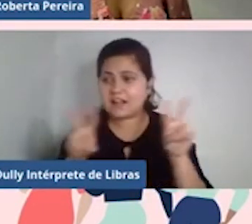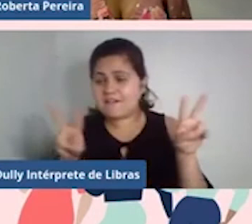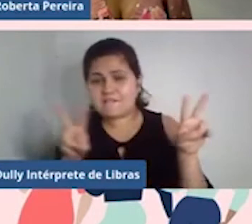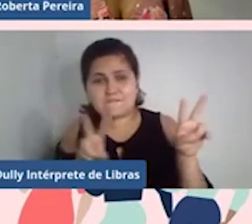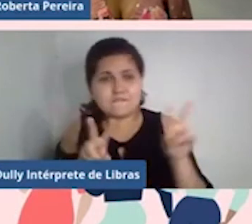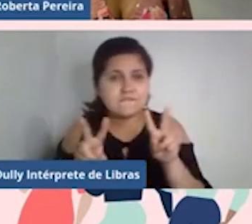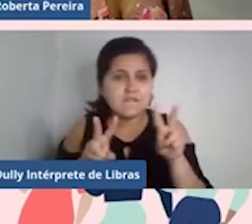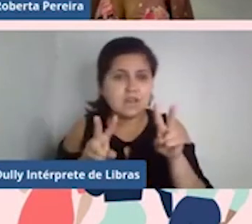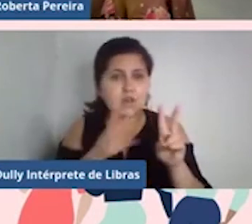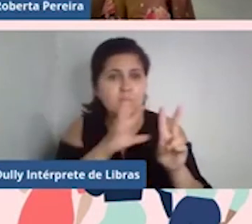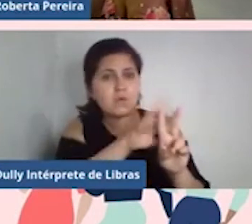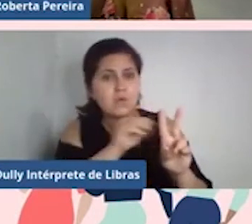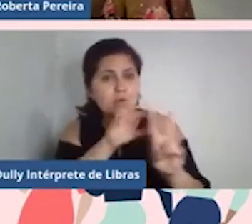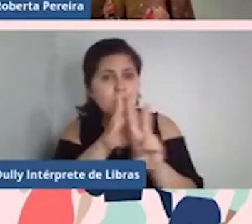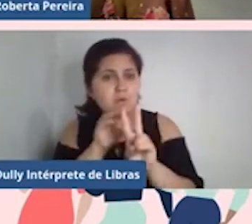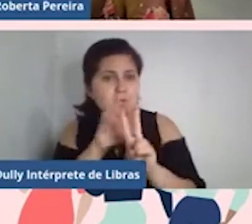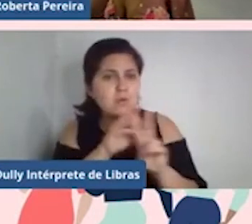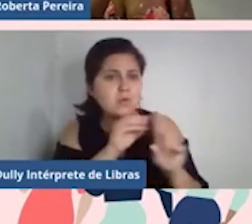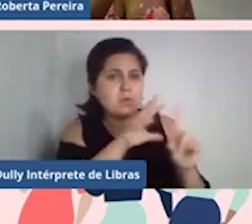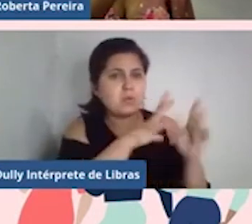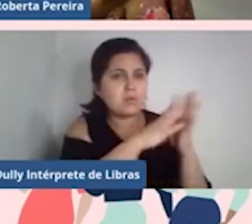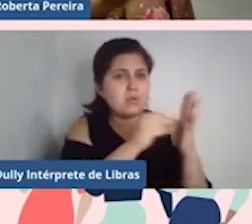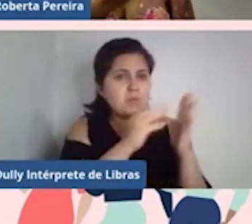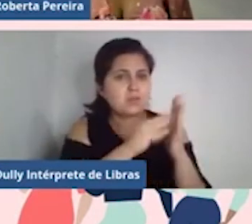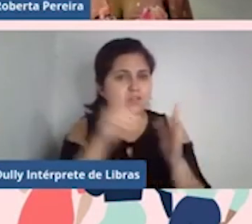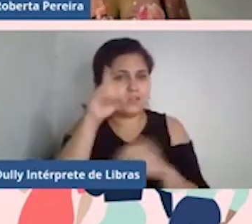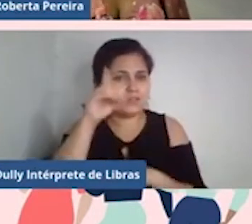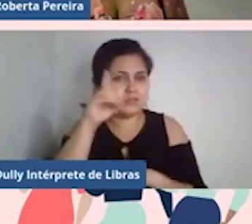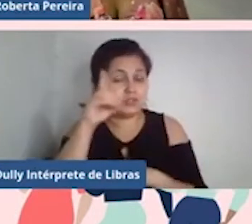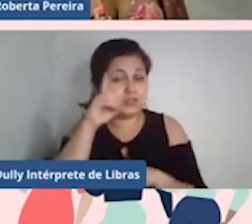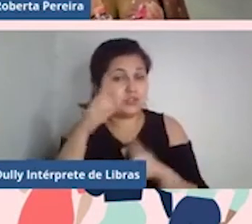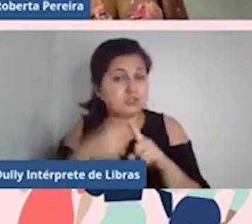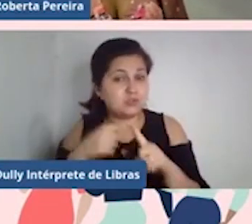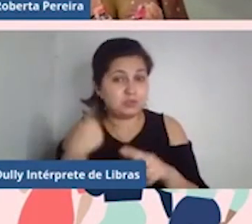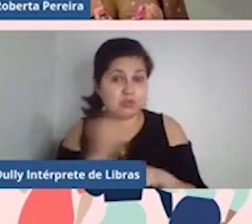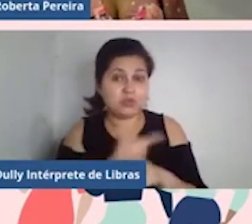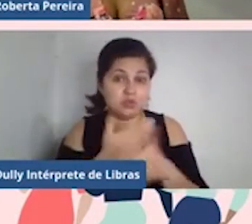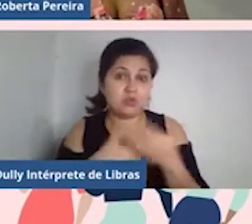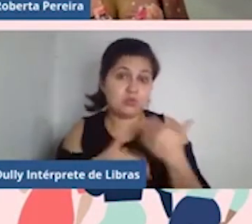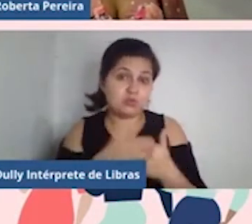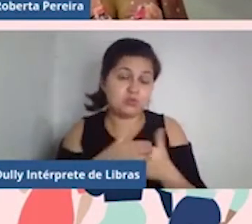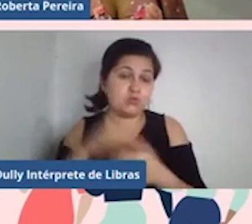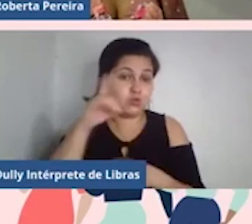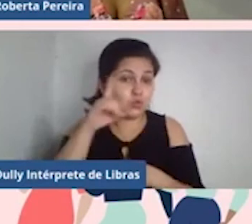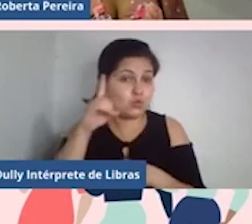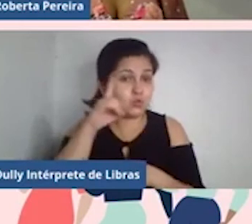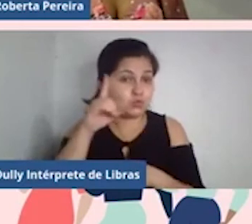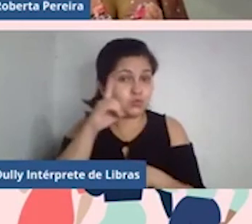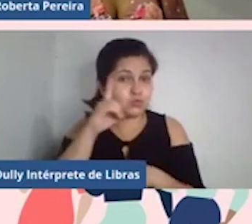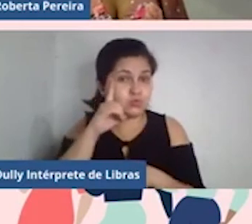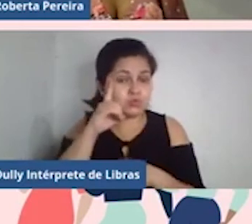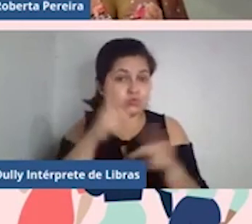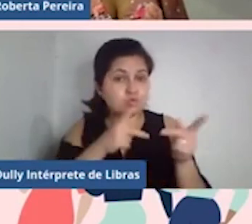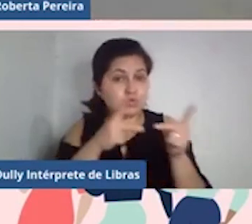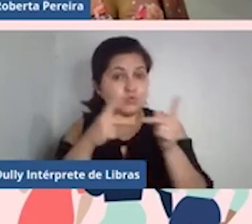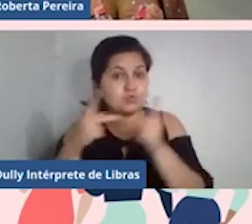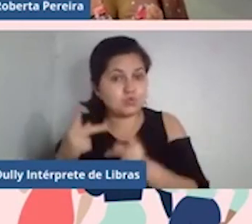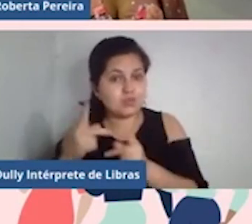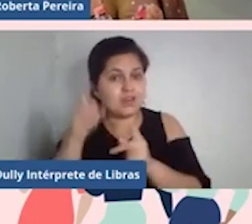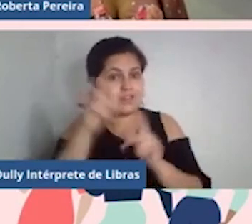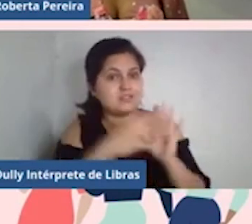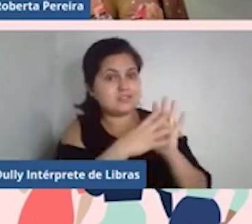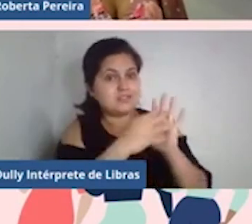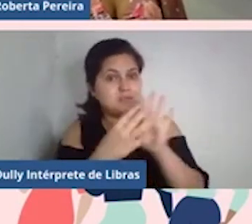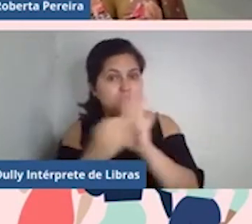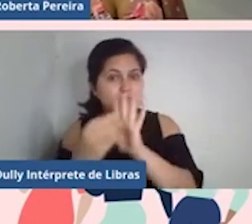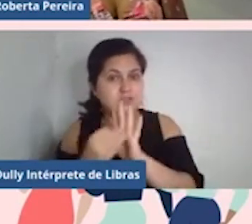como fonte de inspiração, assim, cotidiana, né? Porque nós todos os dias somos convidados a sermos exemplos